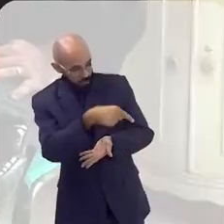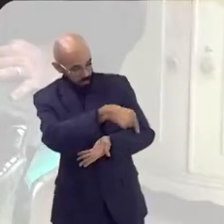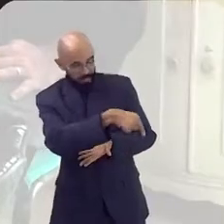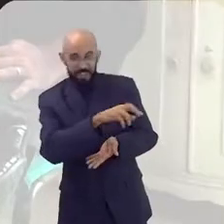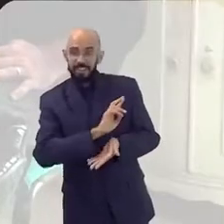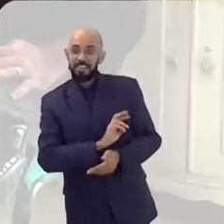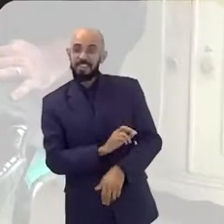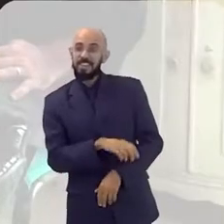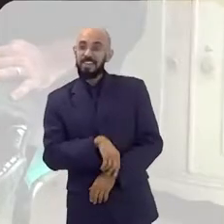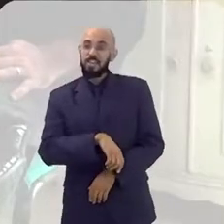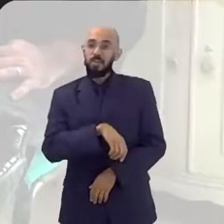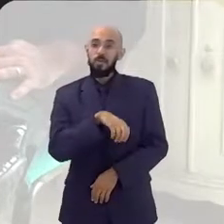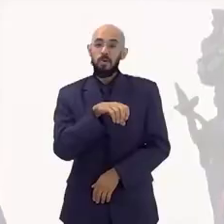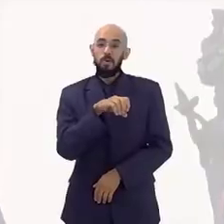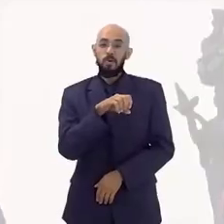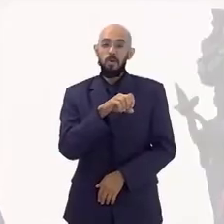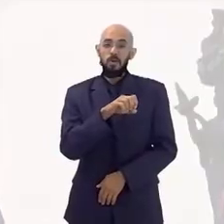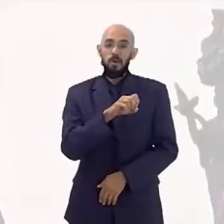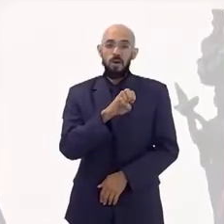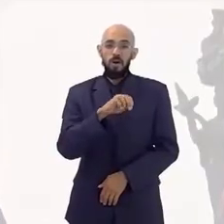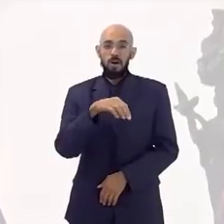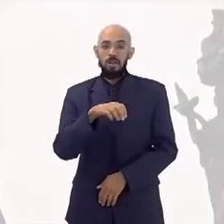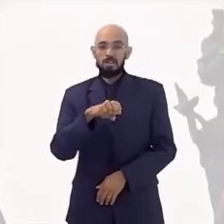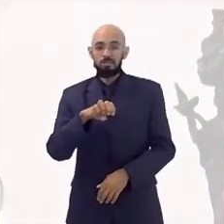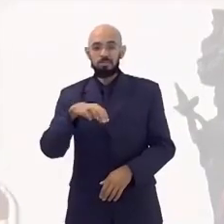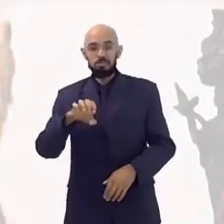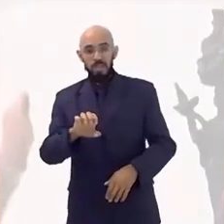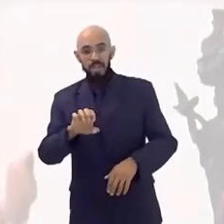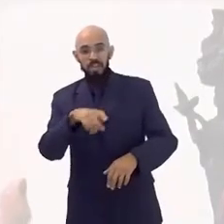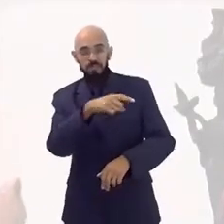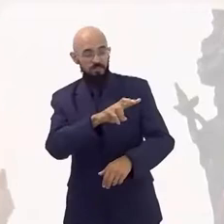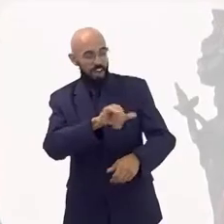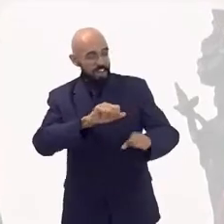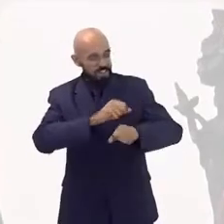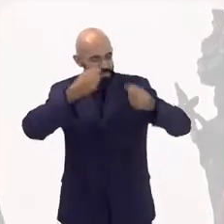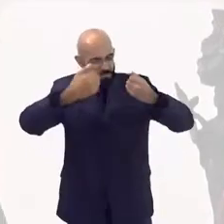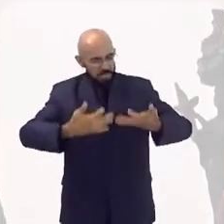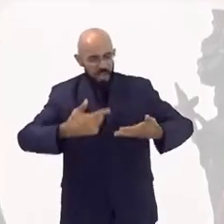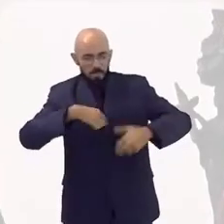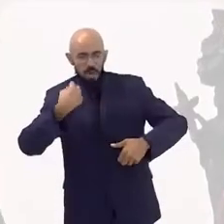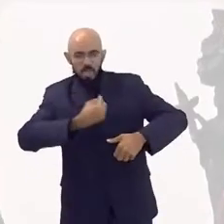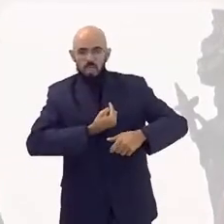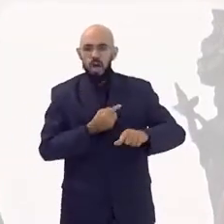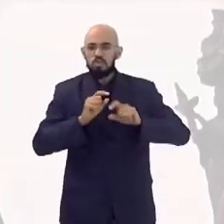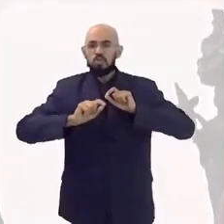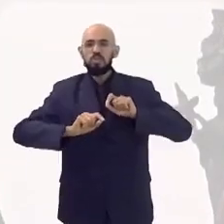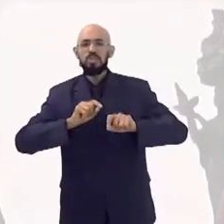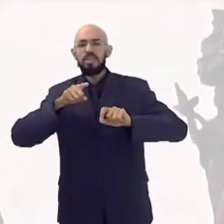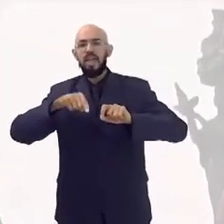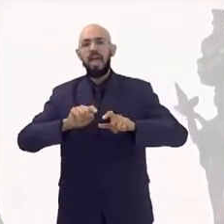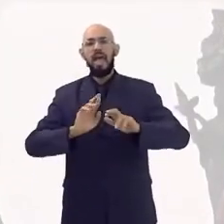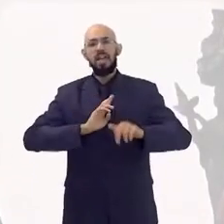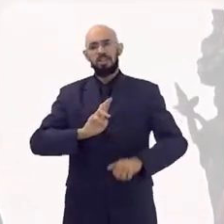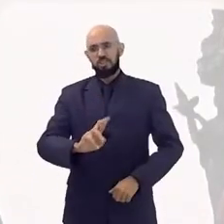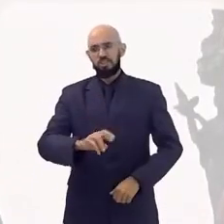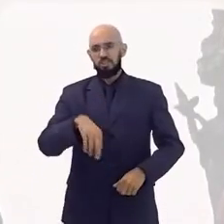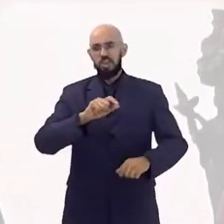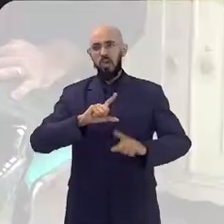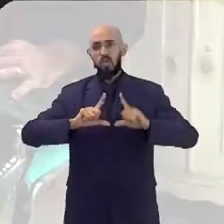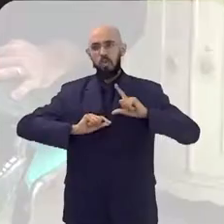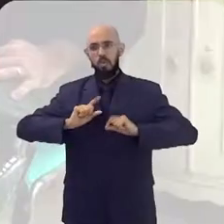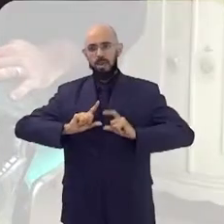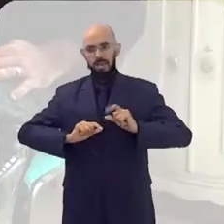sacerdote Og Sperli, que vai poder esclarecer para nós realmente o que é a religião